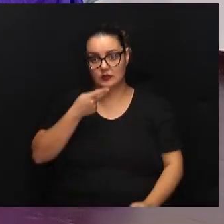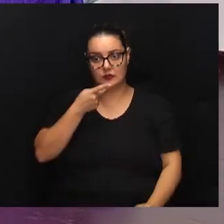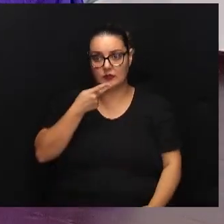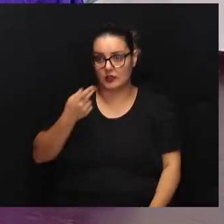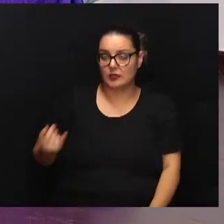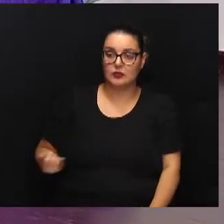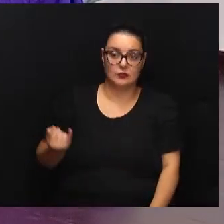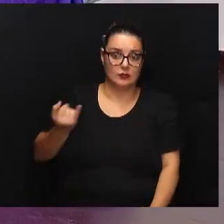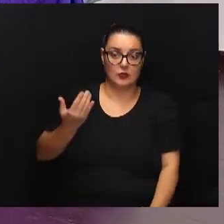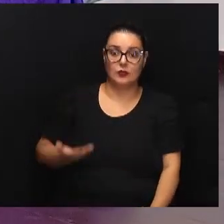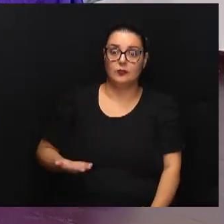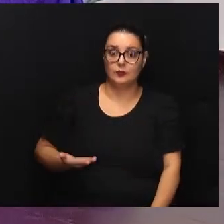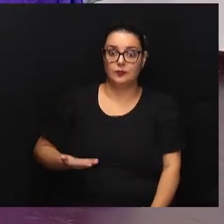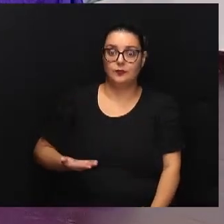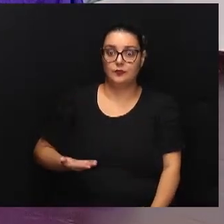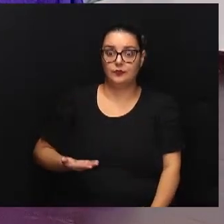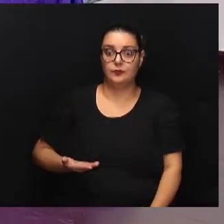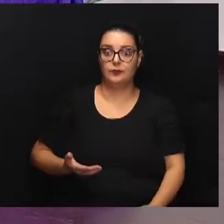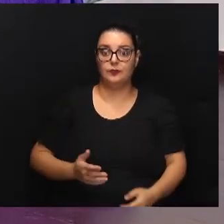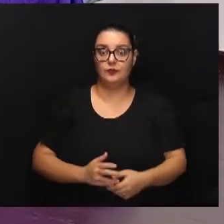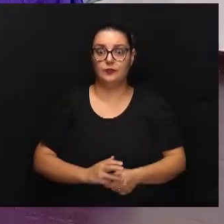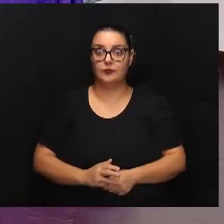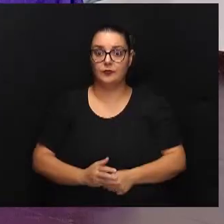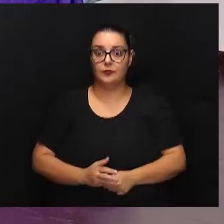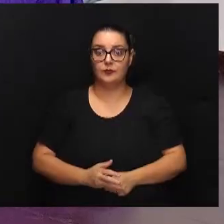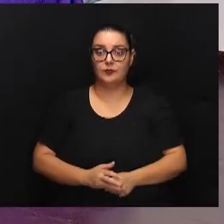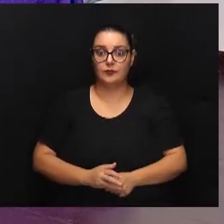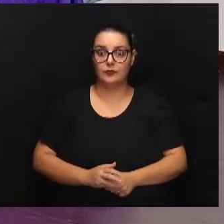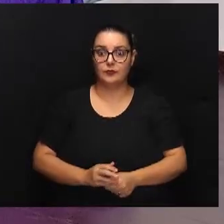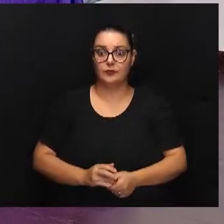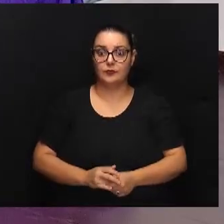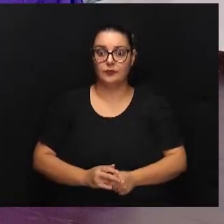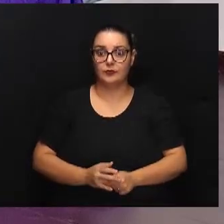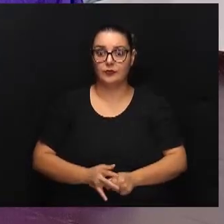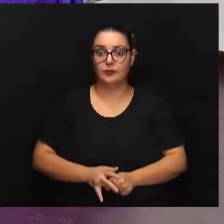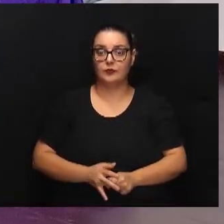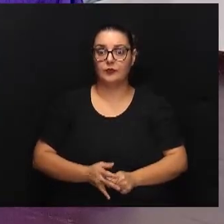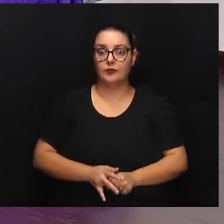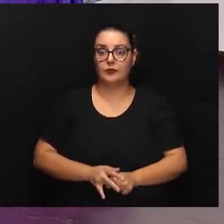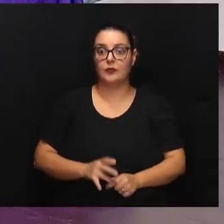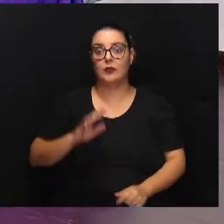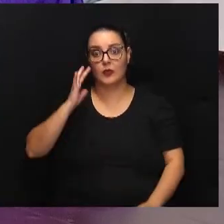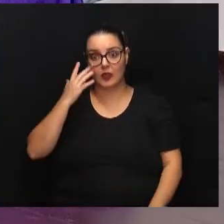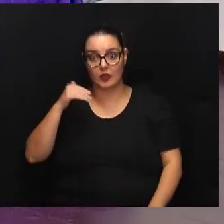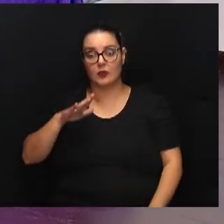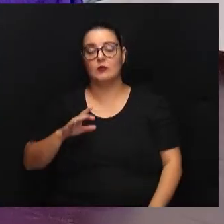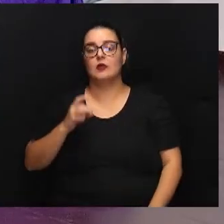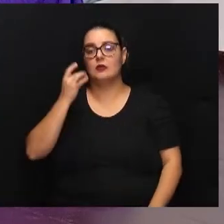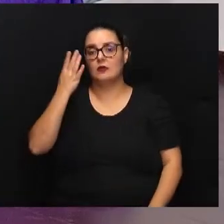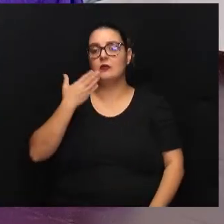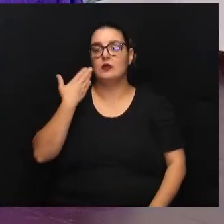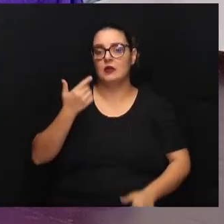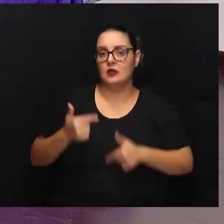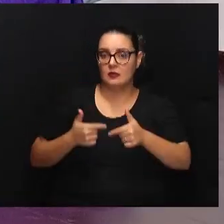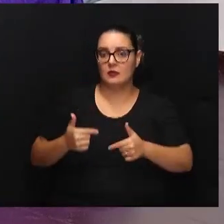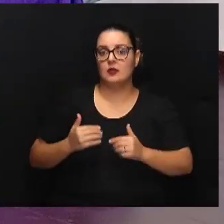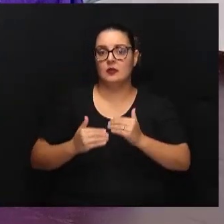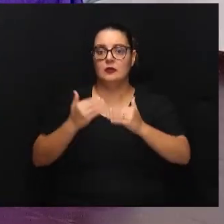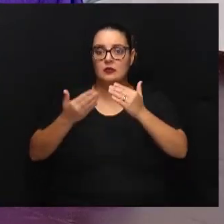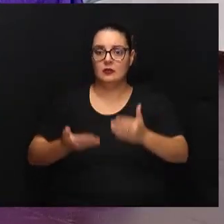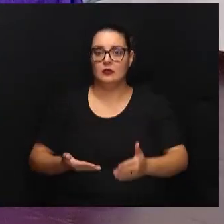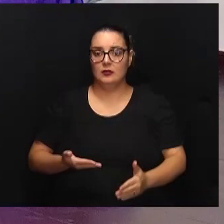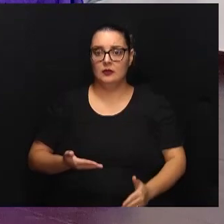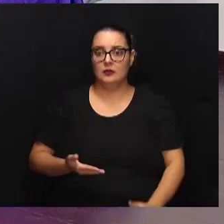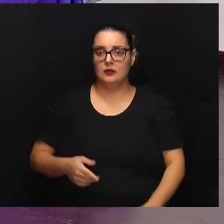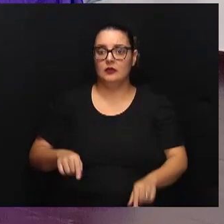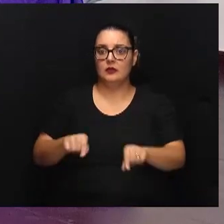eu acho que vai se tornar ainda mais fácil trabalhar e construir isso, e eu acho que, além de tudo, é reconhecimento por tantas